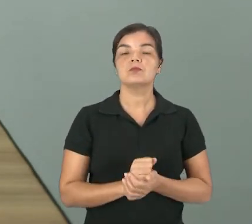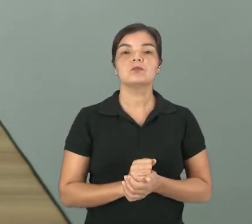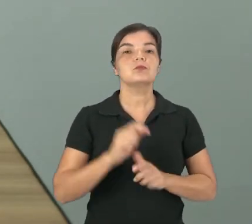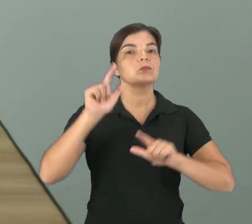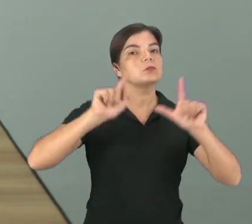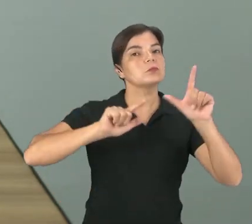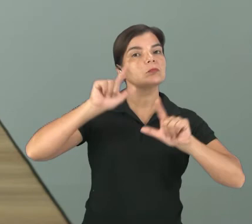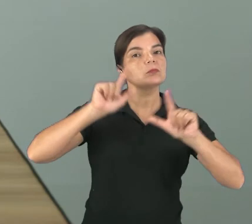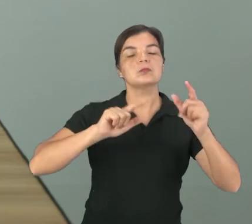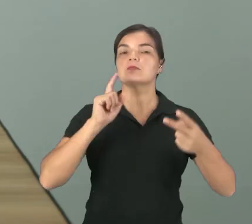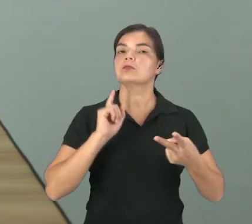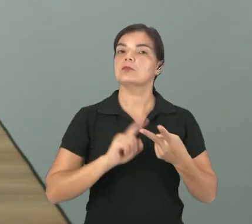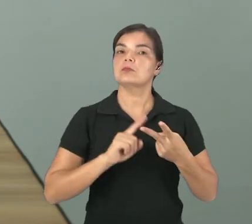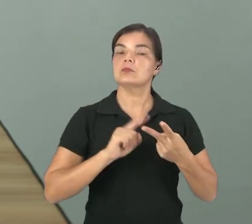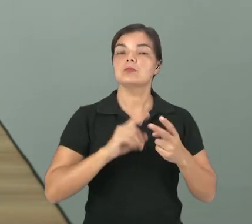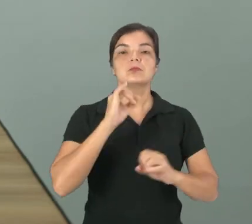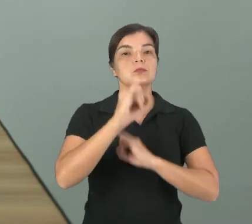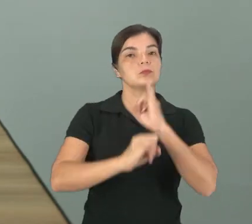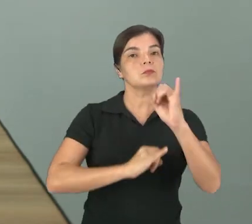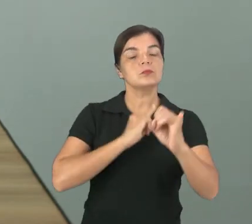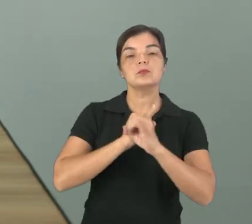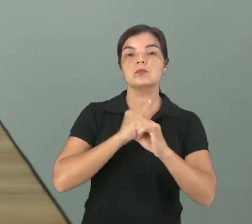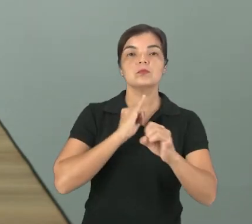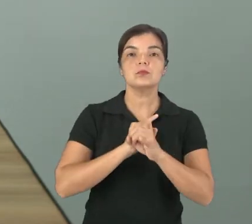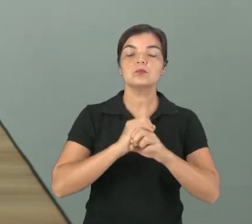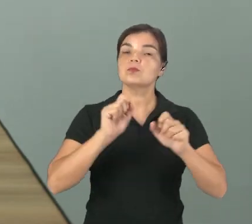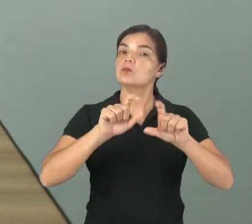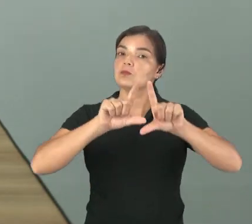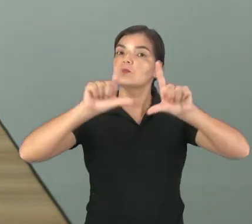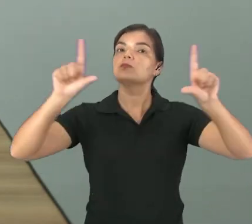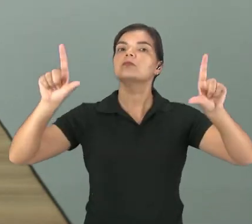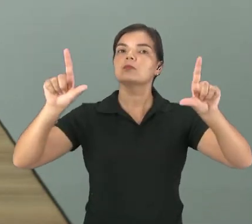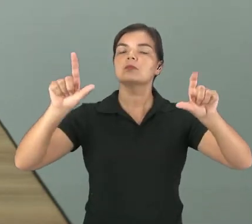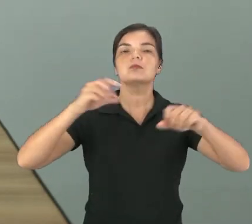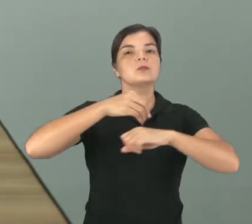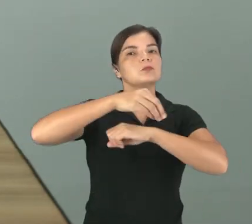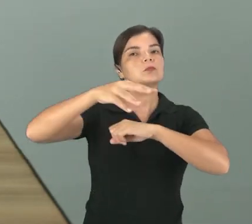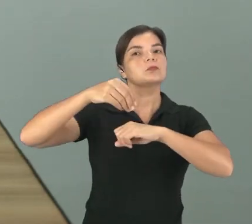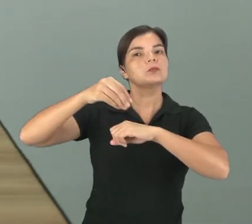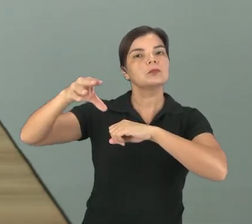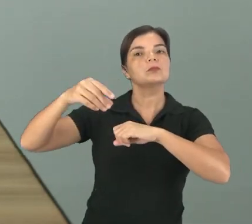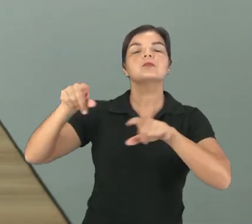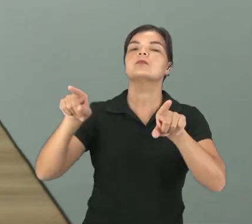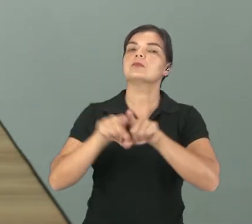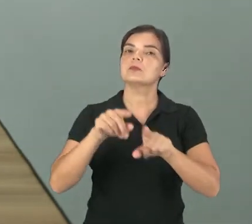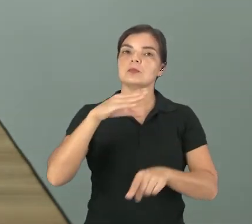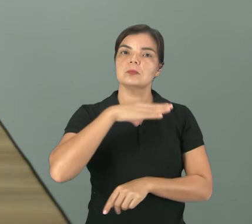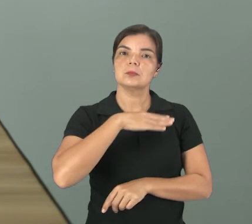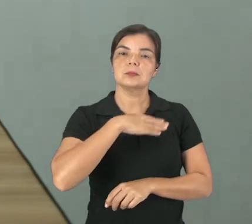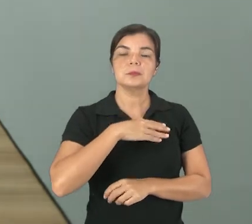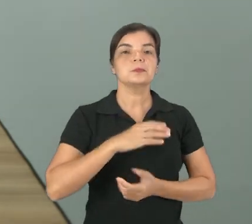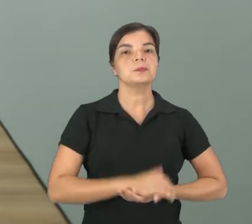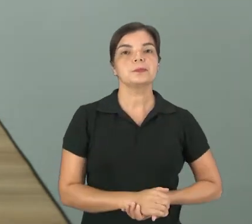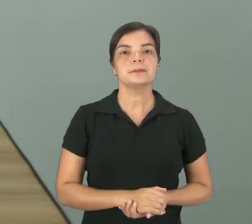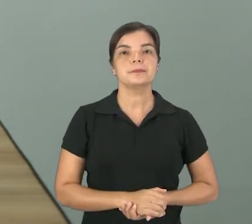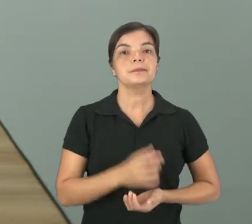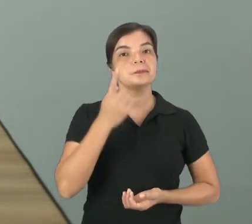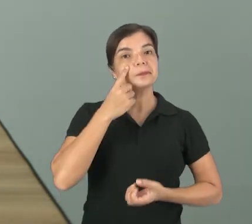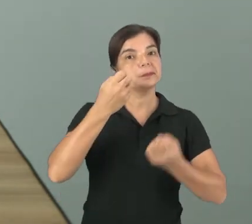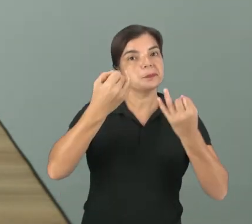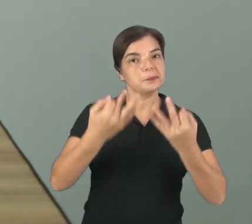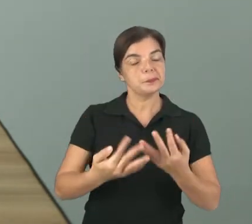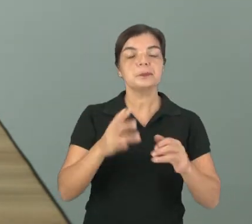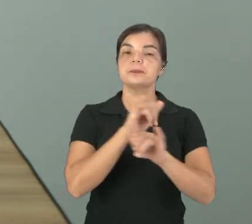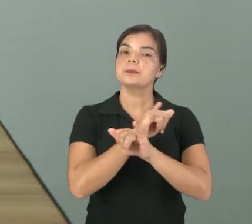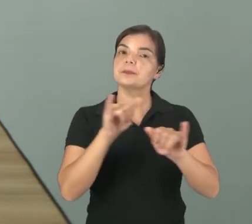na televisão, seja ela na internet, seja ela no outdoor espalhado pela cidade, ok? E olha só, falando